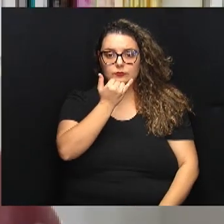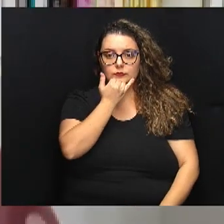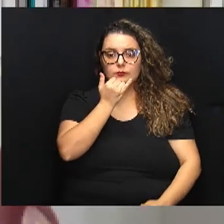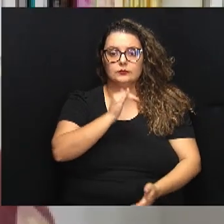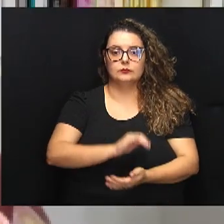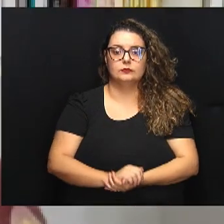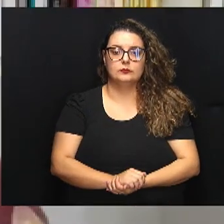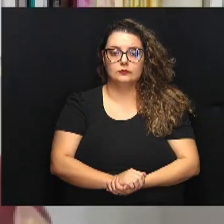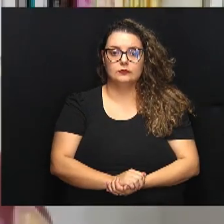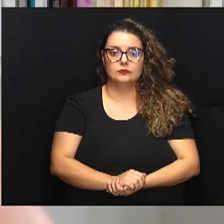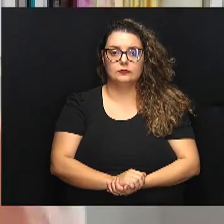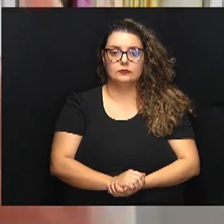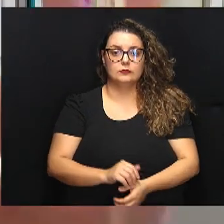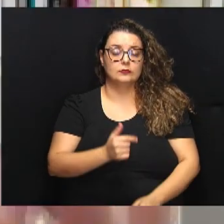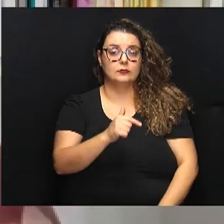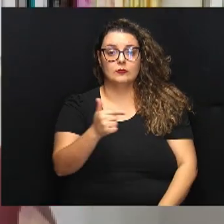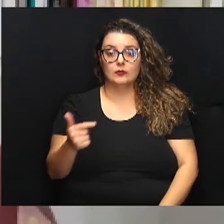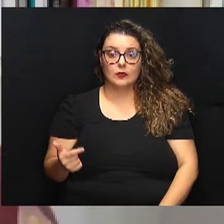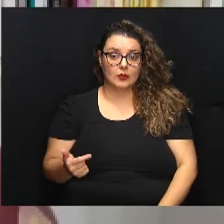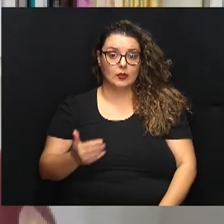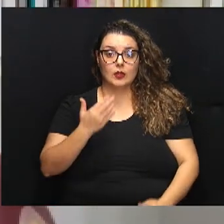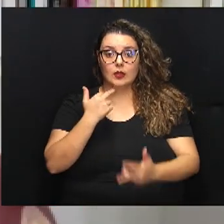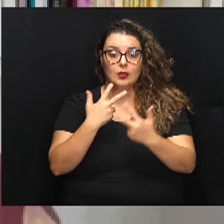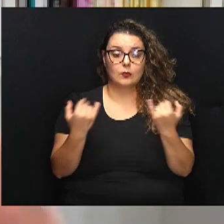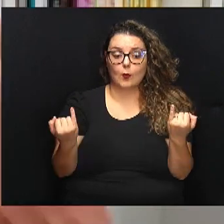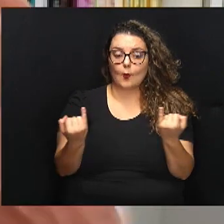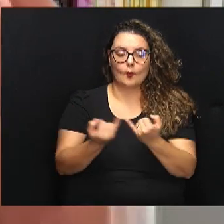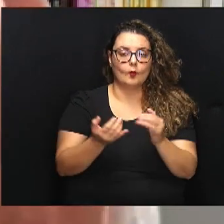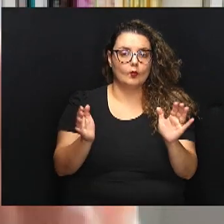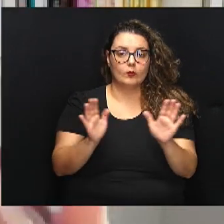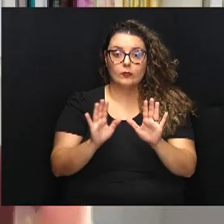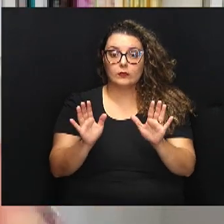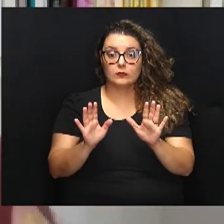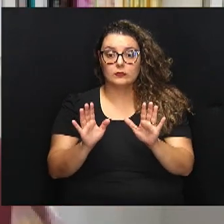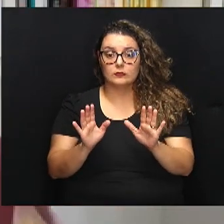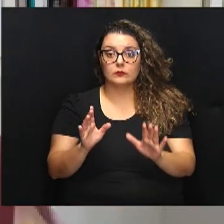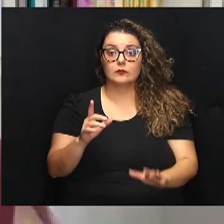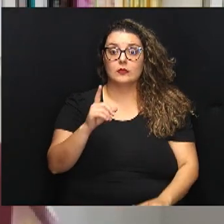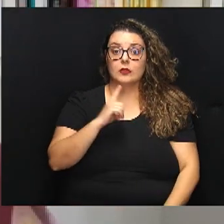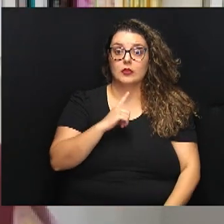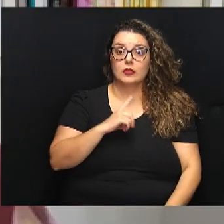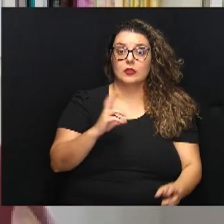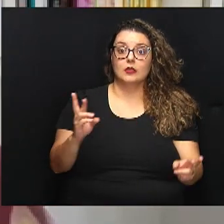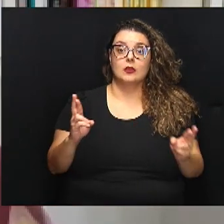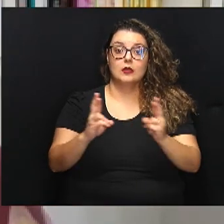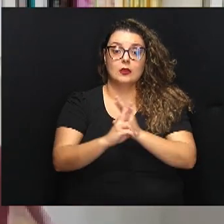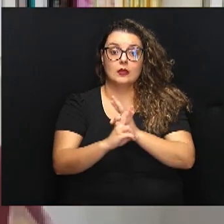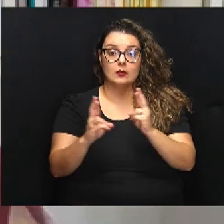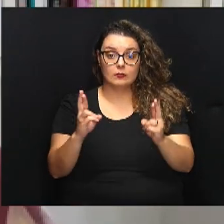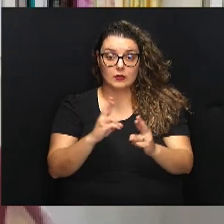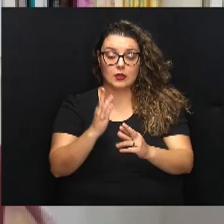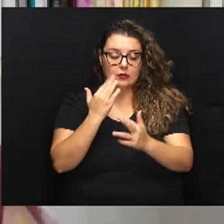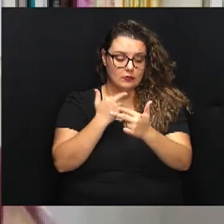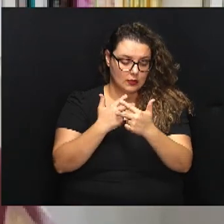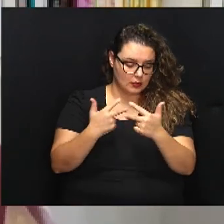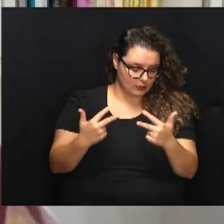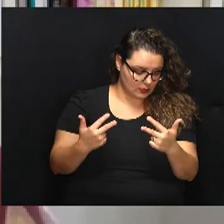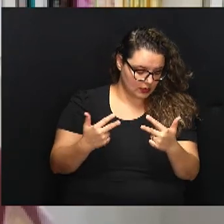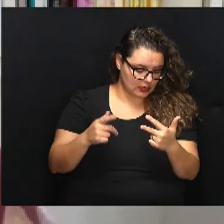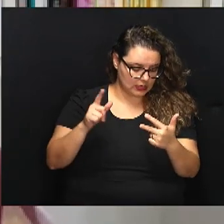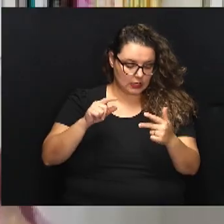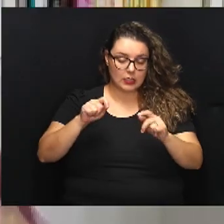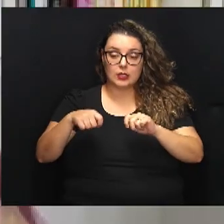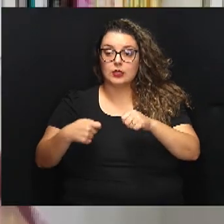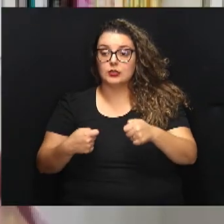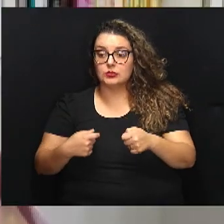desculpe, não existe um alimento que vai te fazer emagrecer. Ter uma relação melhor com a alimentação é um sinal